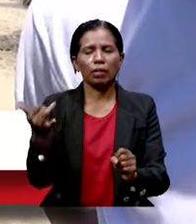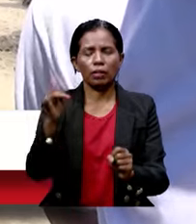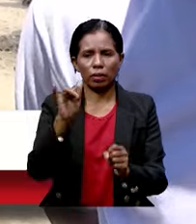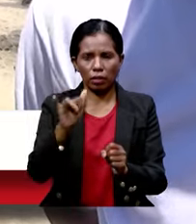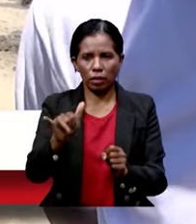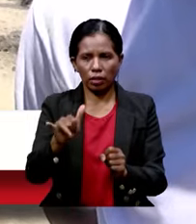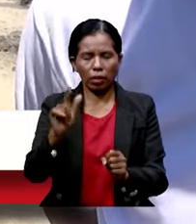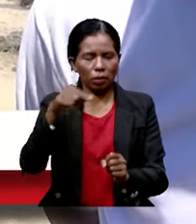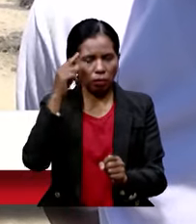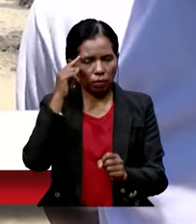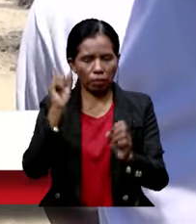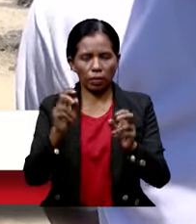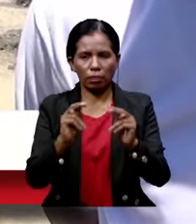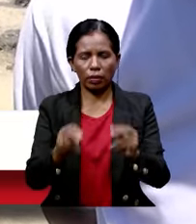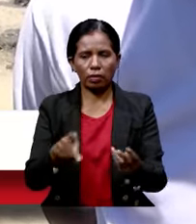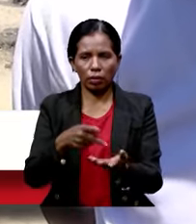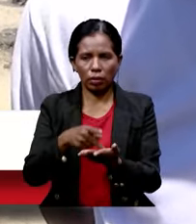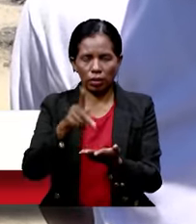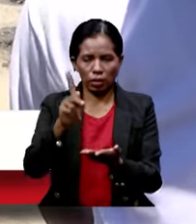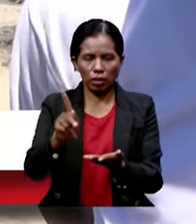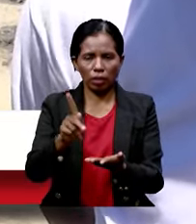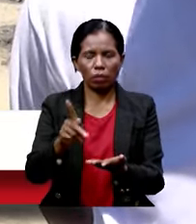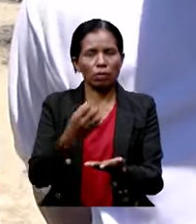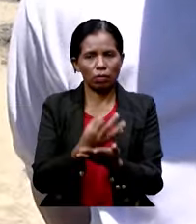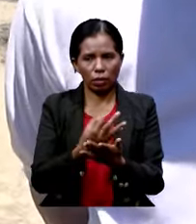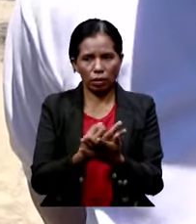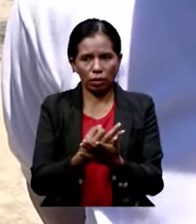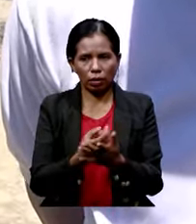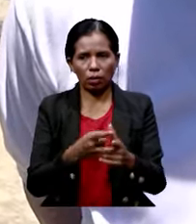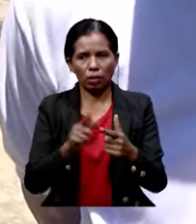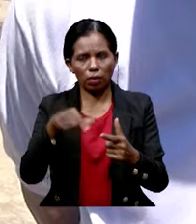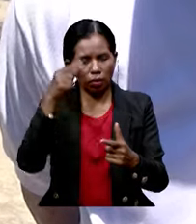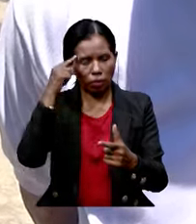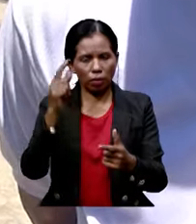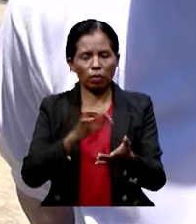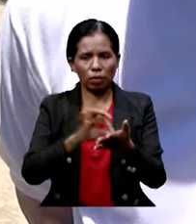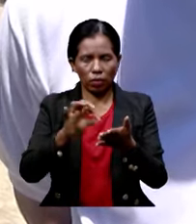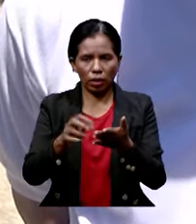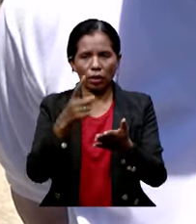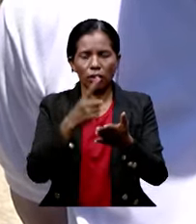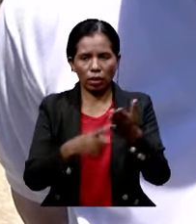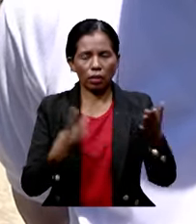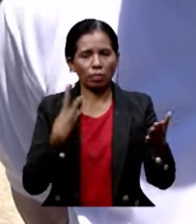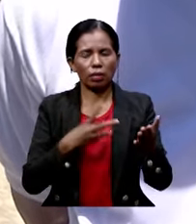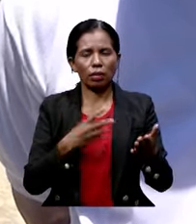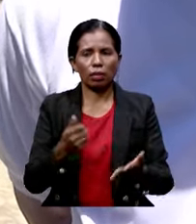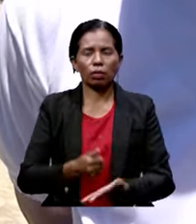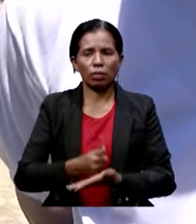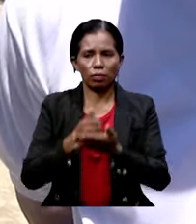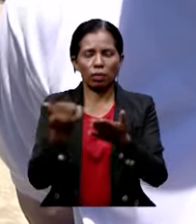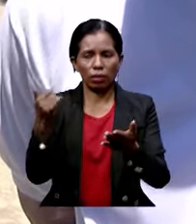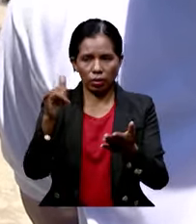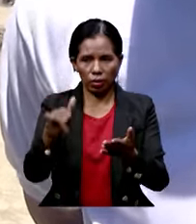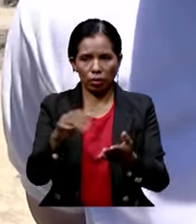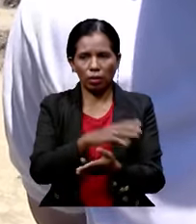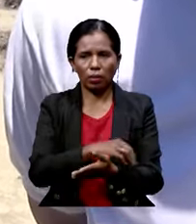maka governo bele precisa asa foi ni mira sa un governo al conta kera sair me tebele jura se ne maka no